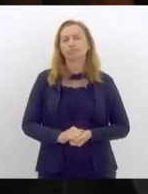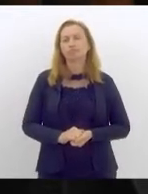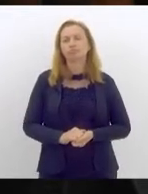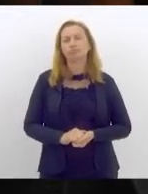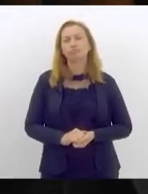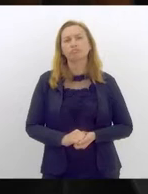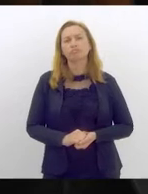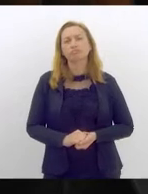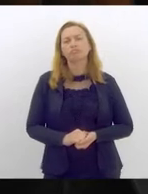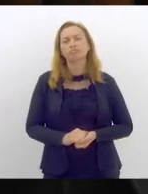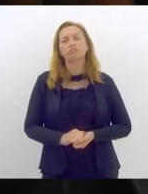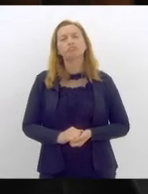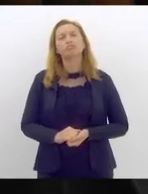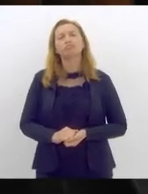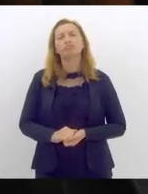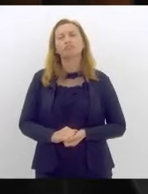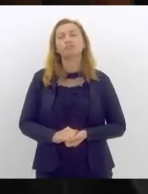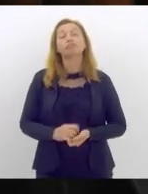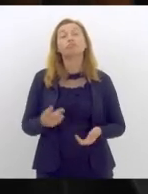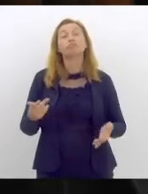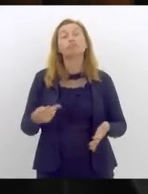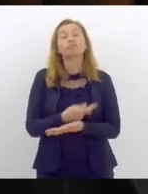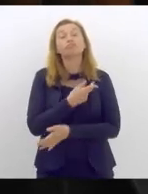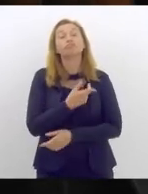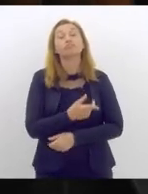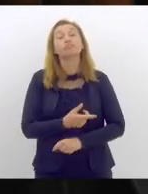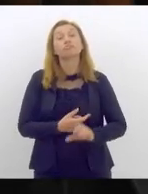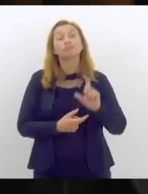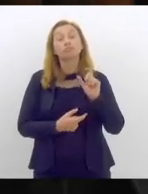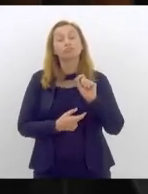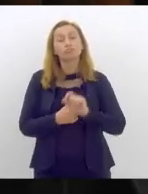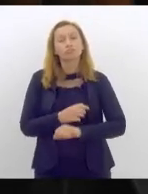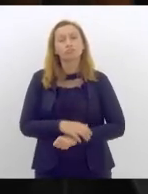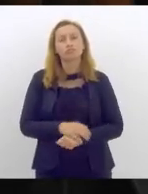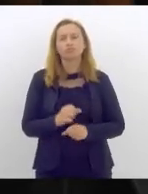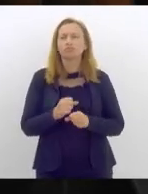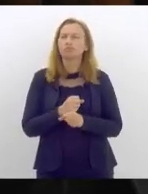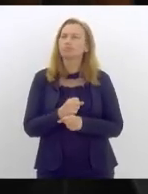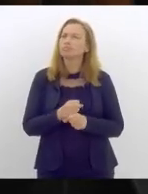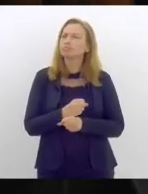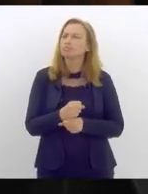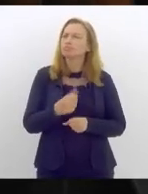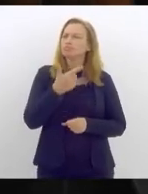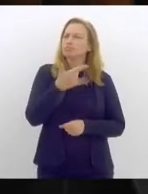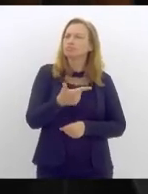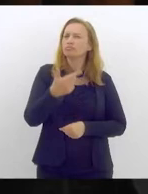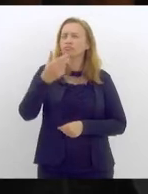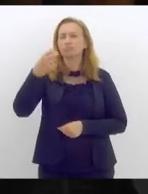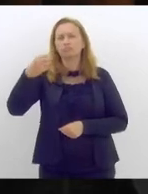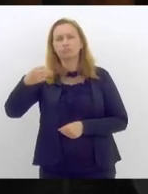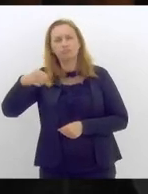ocorre que em uma decisão no ano de 2009